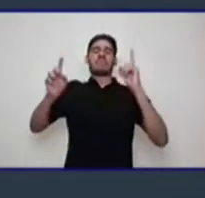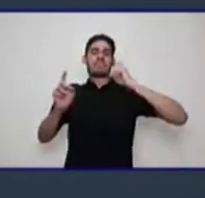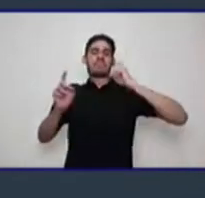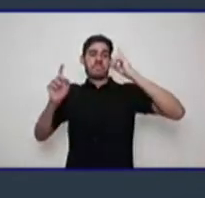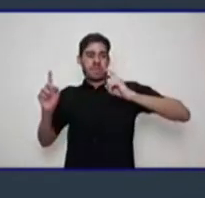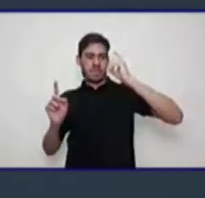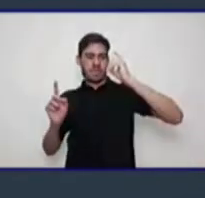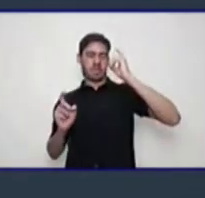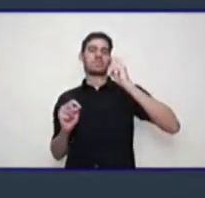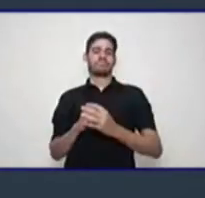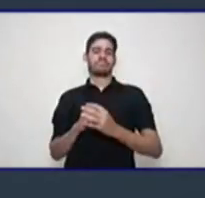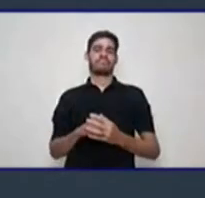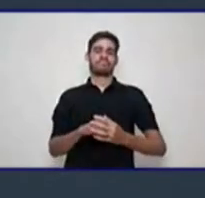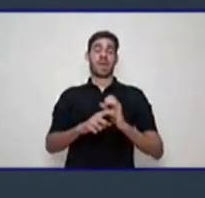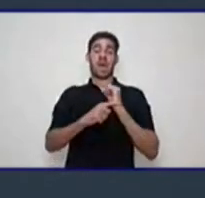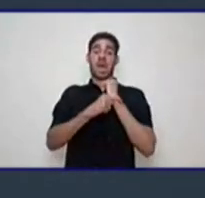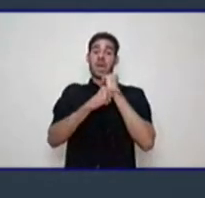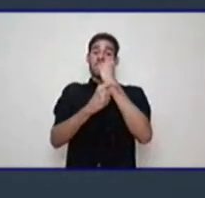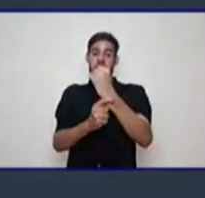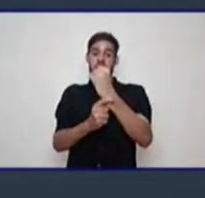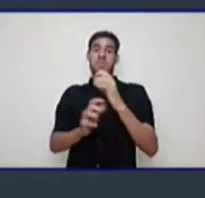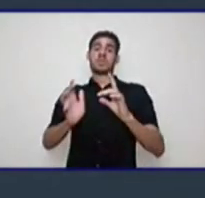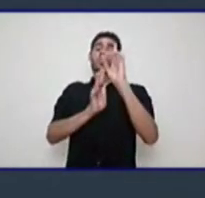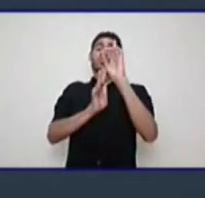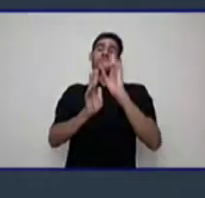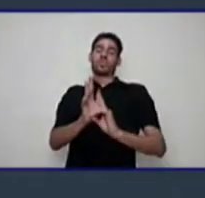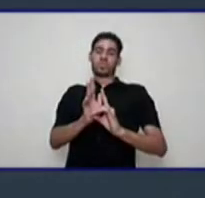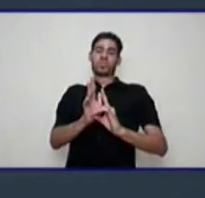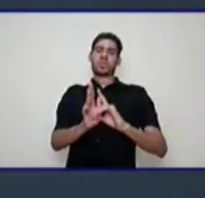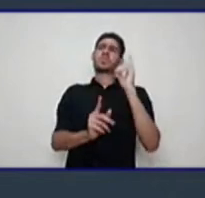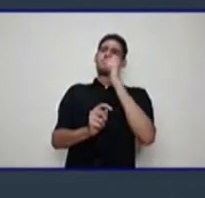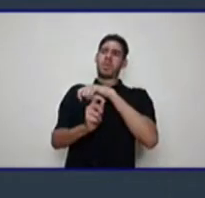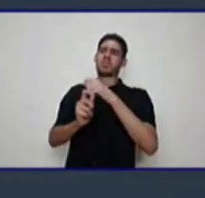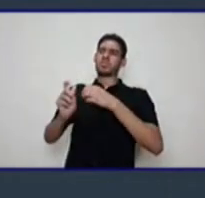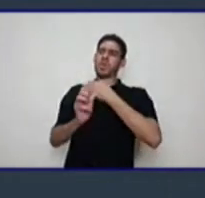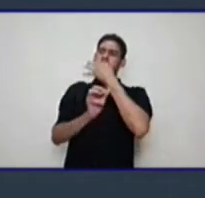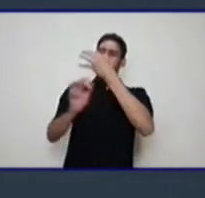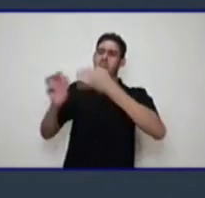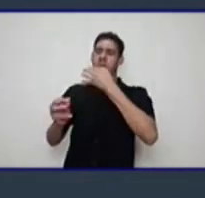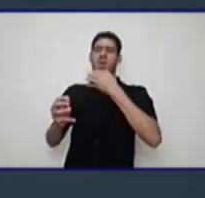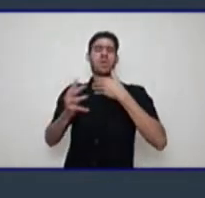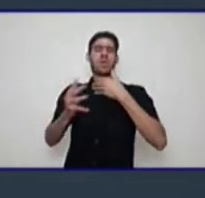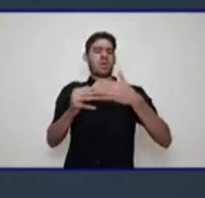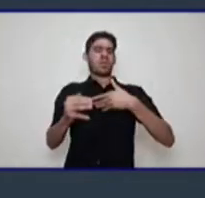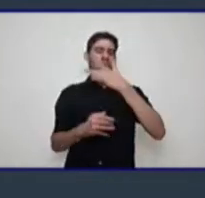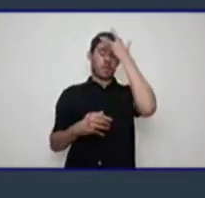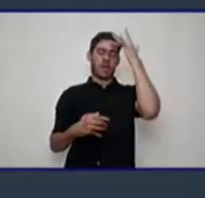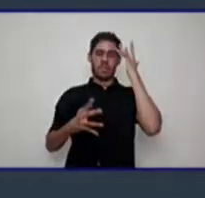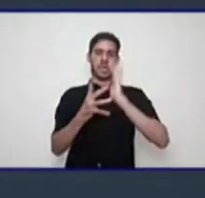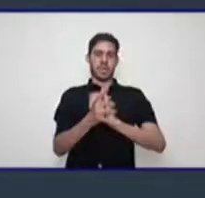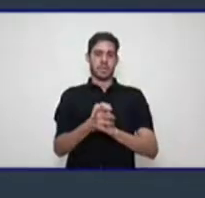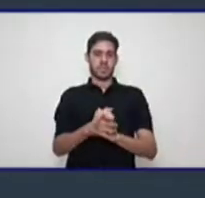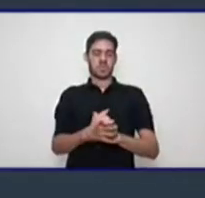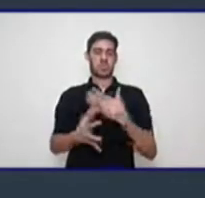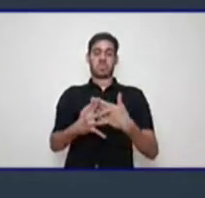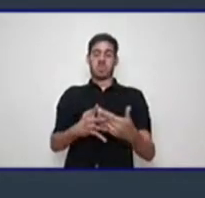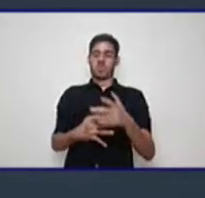expressão, assegurando-se o direito de expender críticas a qualquer pessoa, ainda que em tom